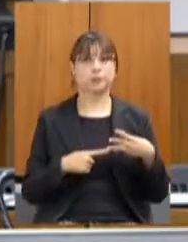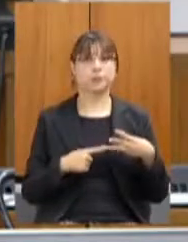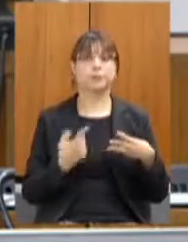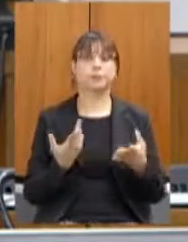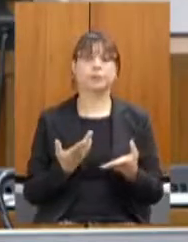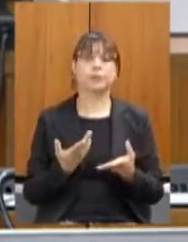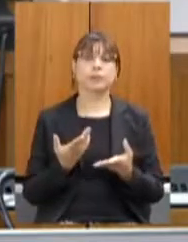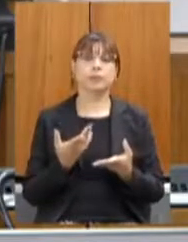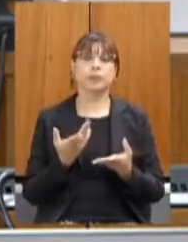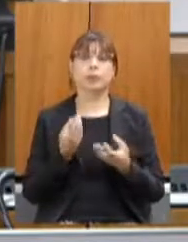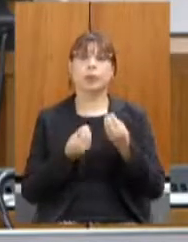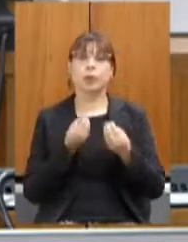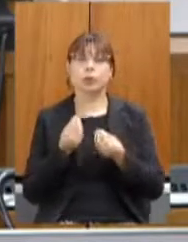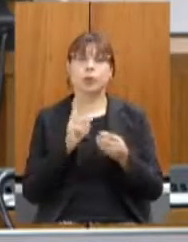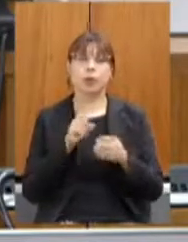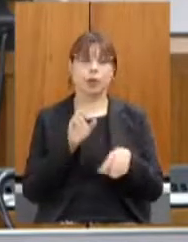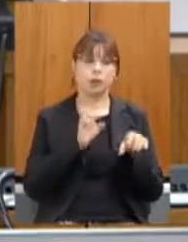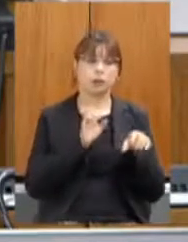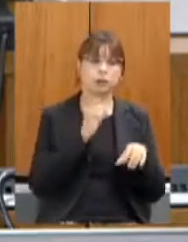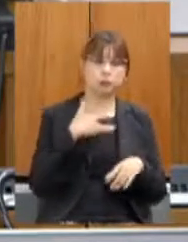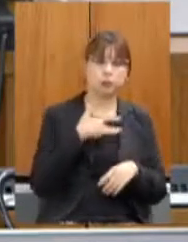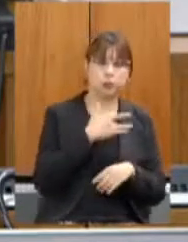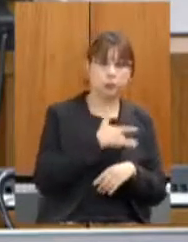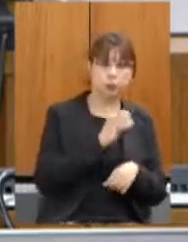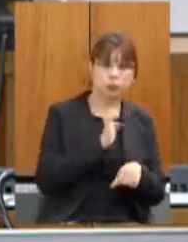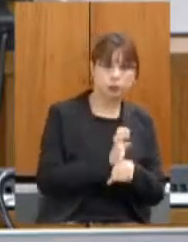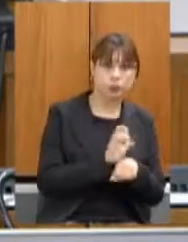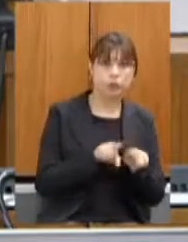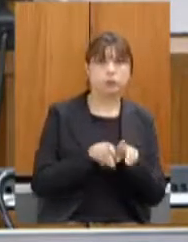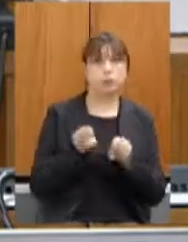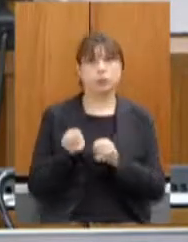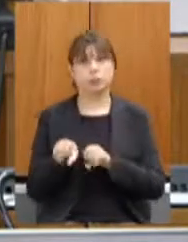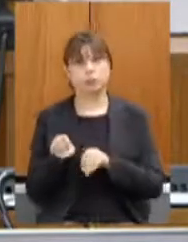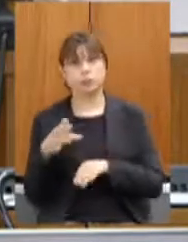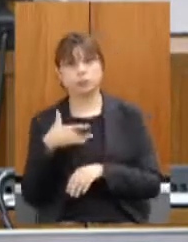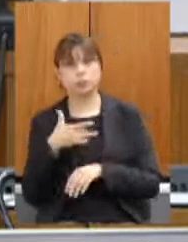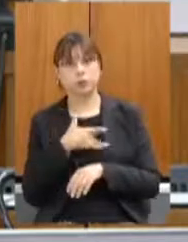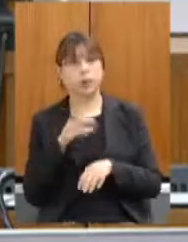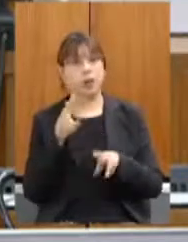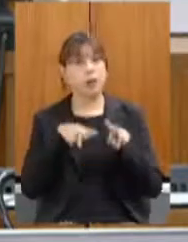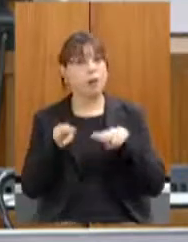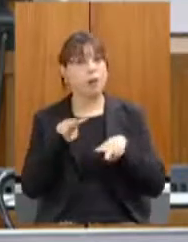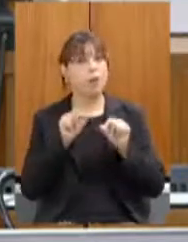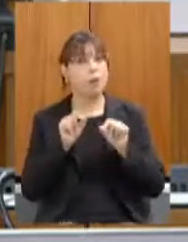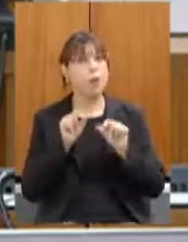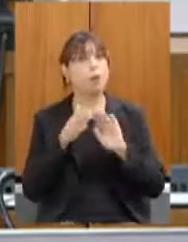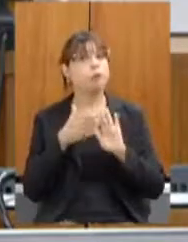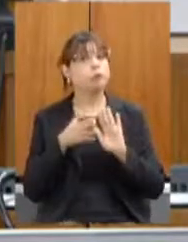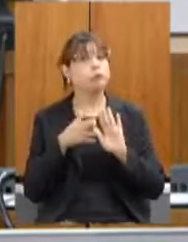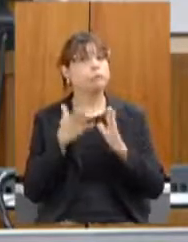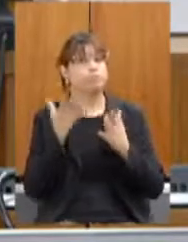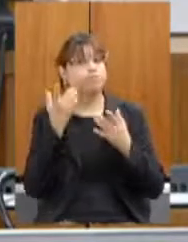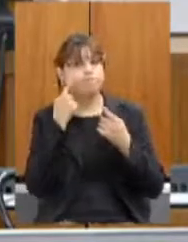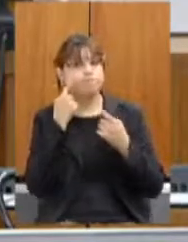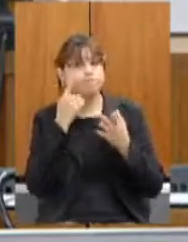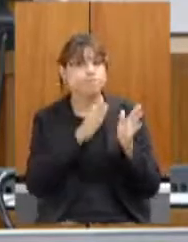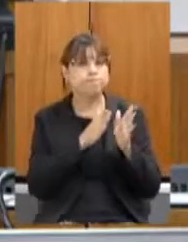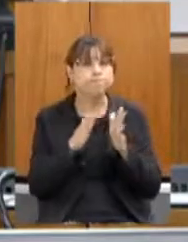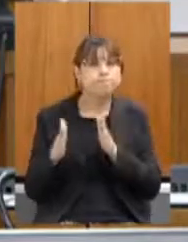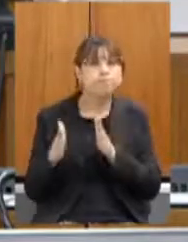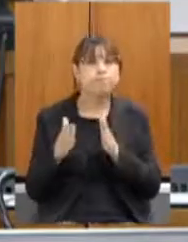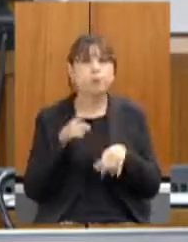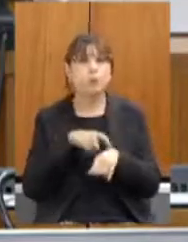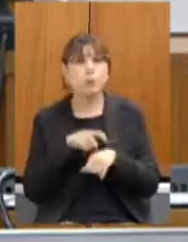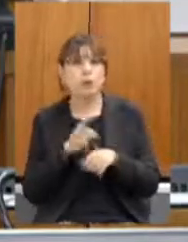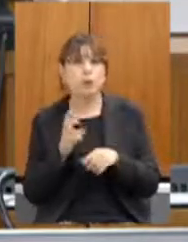Estadual EA educação estadual elas avaliavam tanto os protocolos o momento de retorno ou não